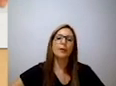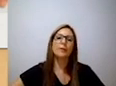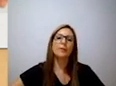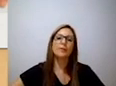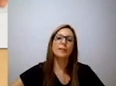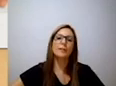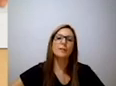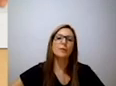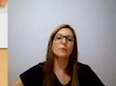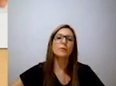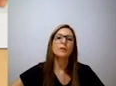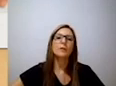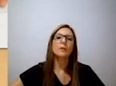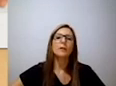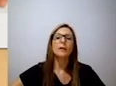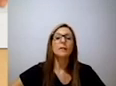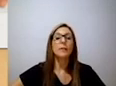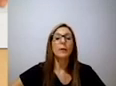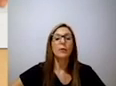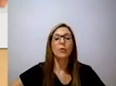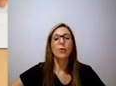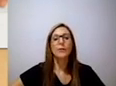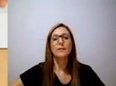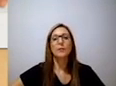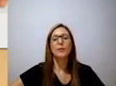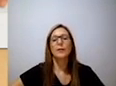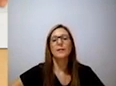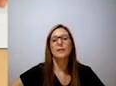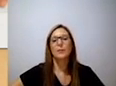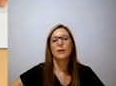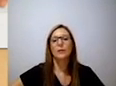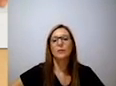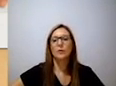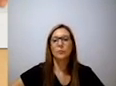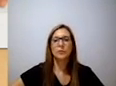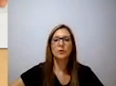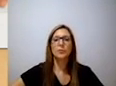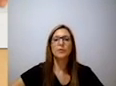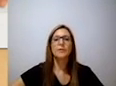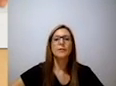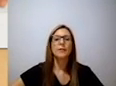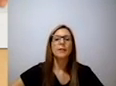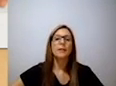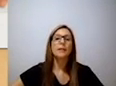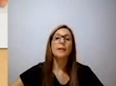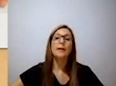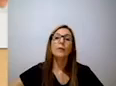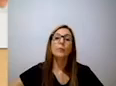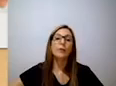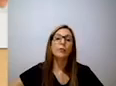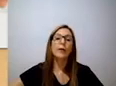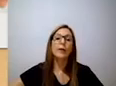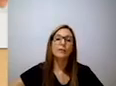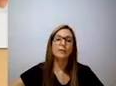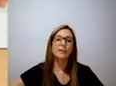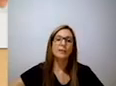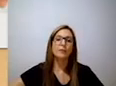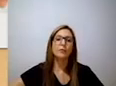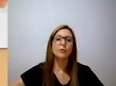de uma pequena intervenção. Não há cortes e a mulher recebe alta em algumas horas. Ele é um